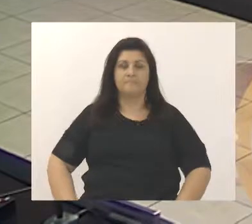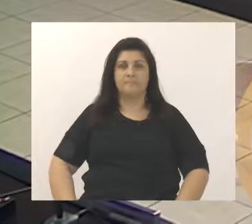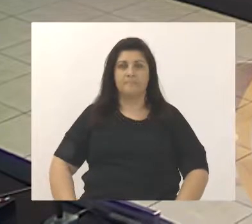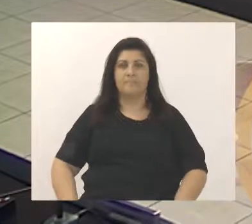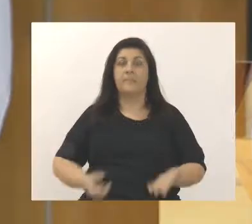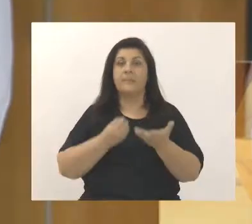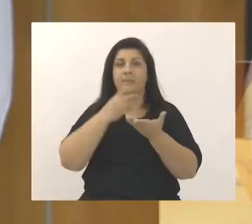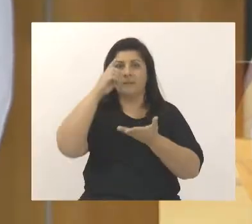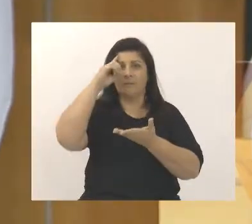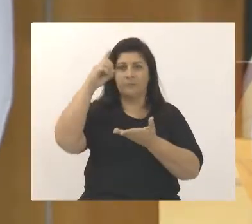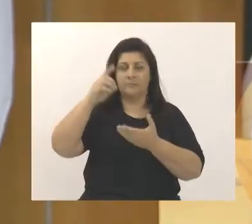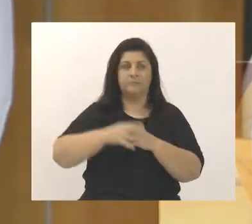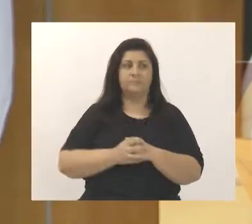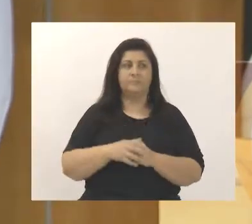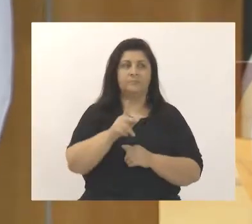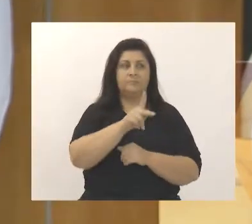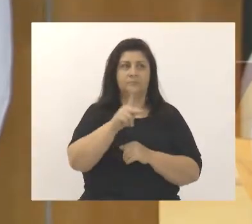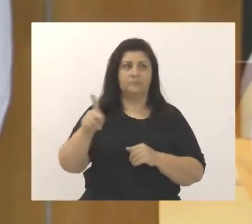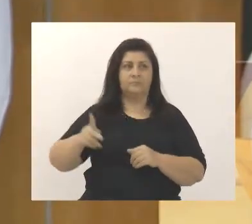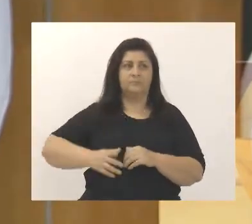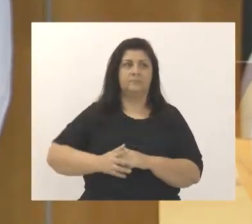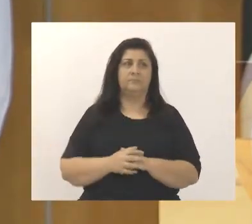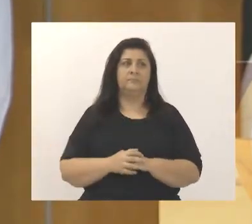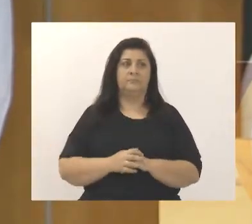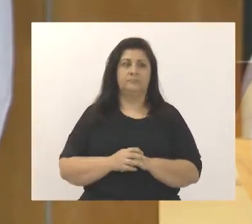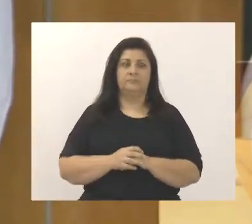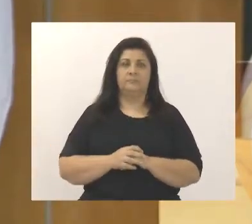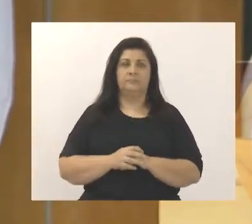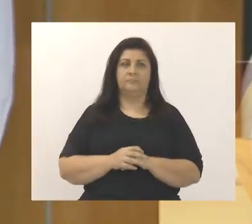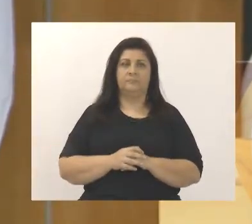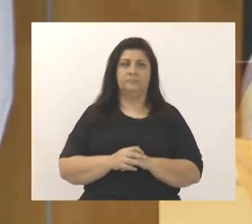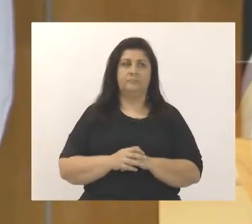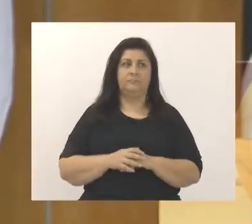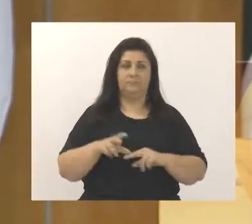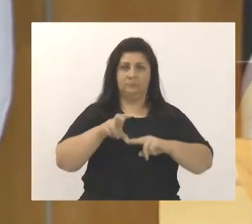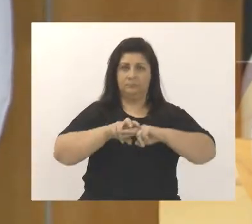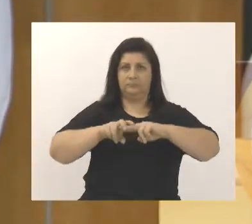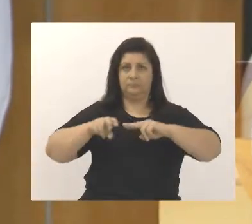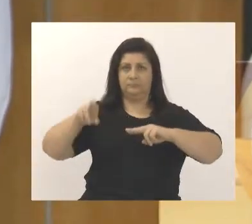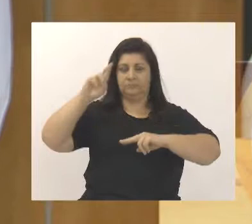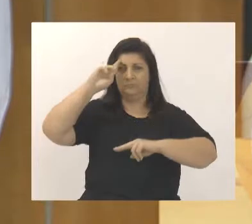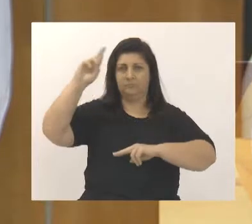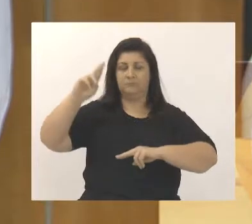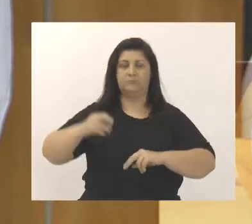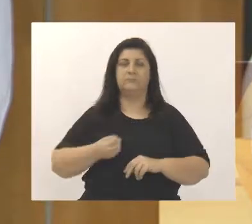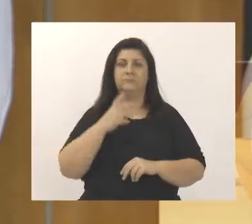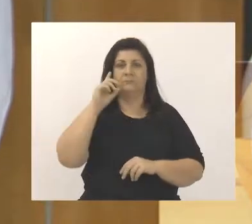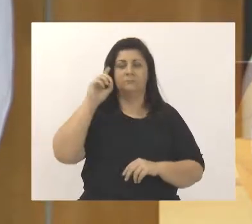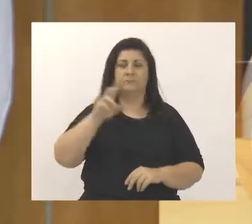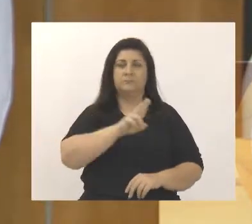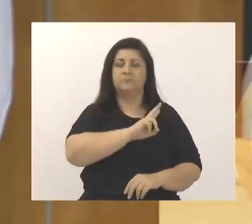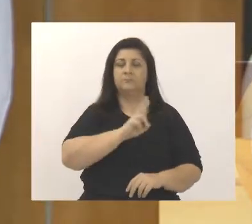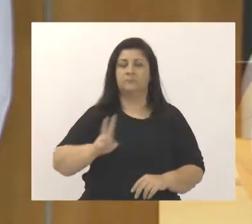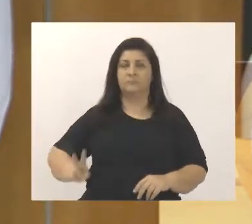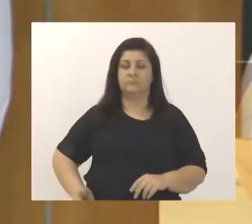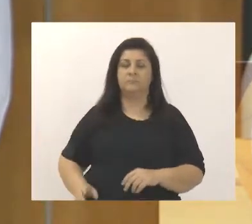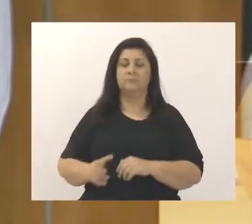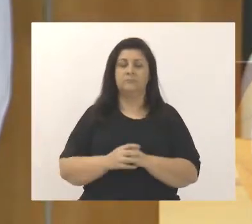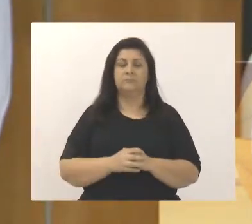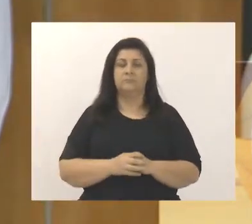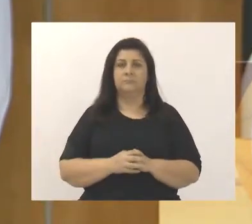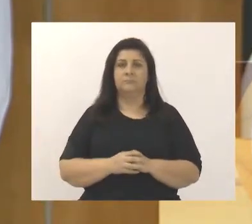Bom dia, meu presidente, Abner Madureira, aos membros da mesa, senhores vereadores, vereadoras. Quero aqui